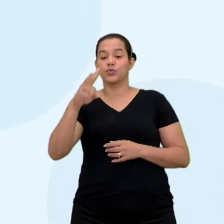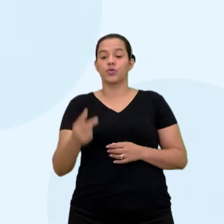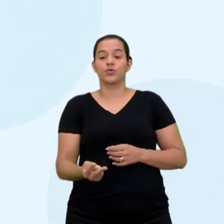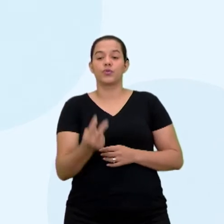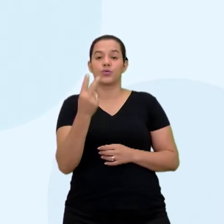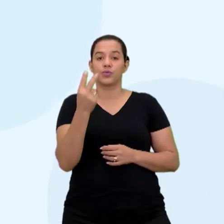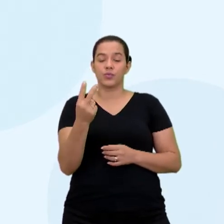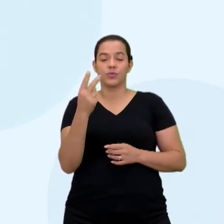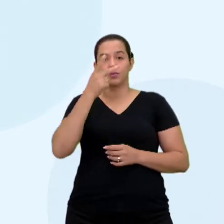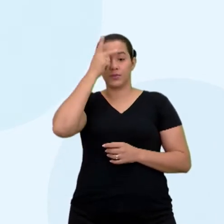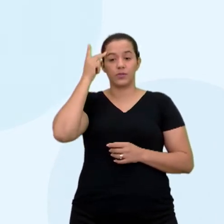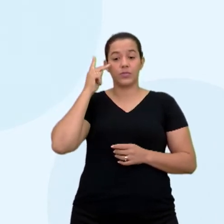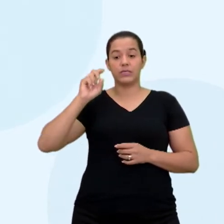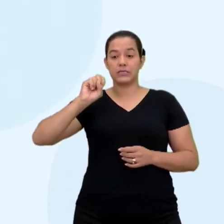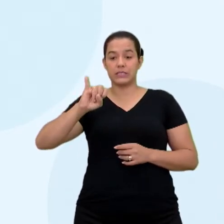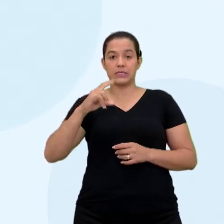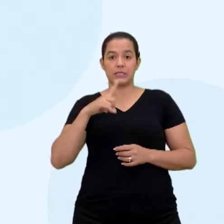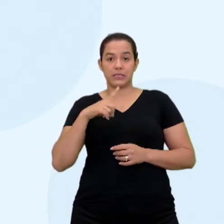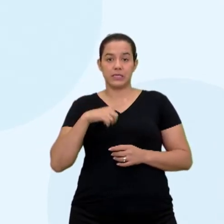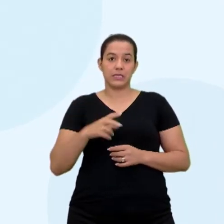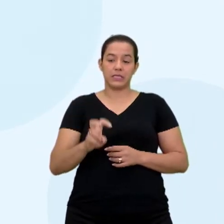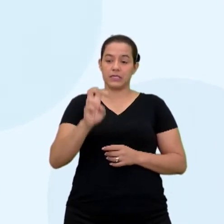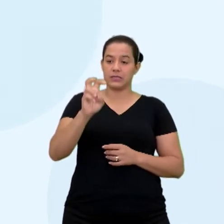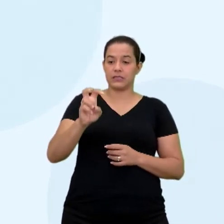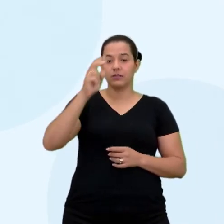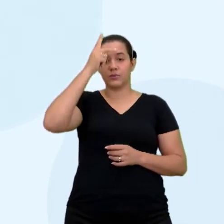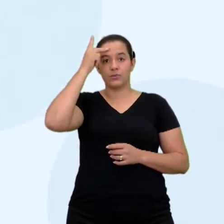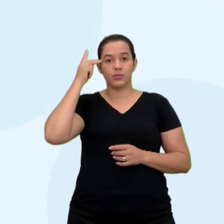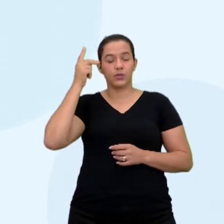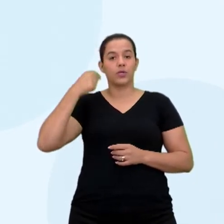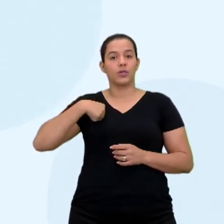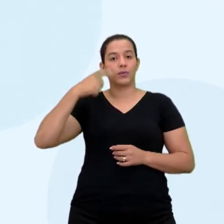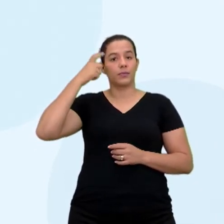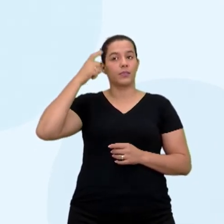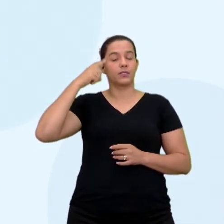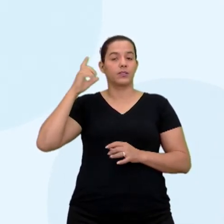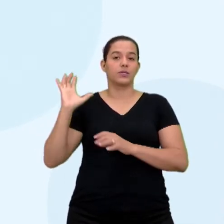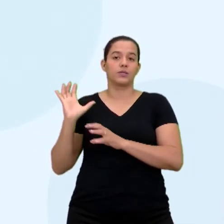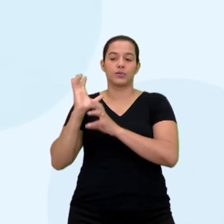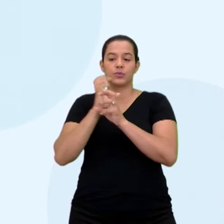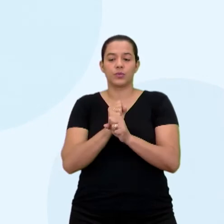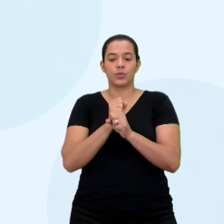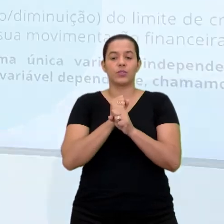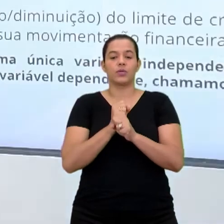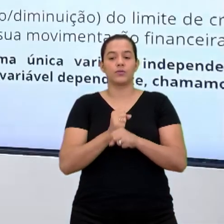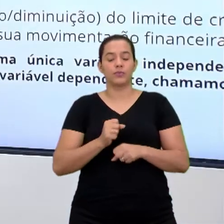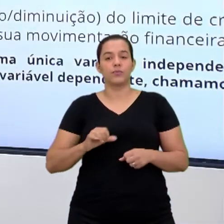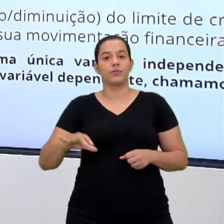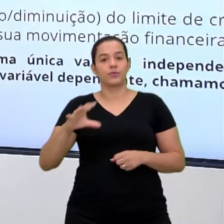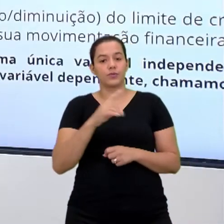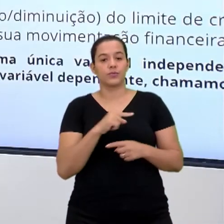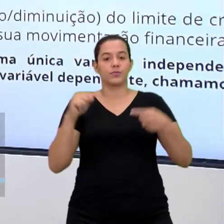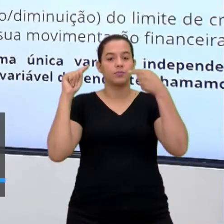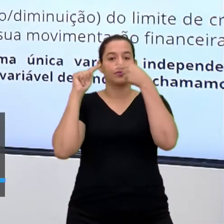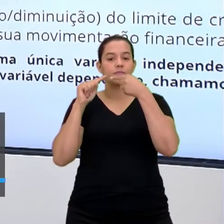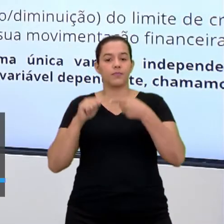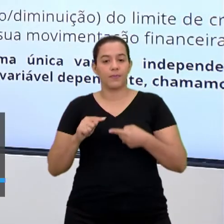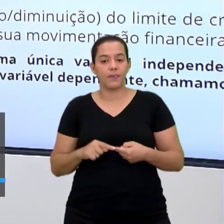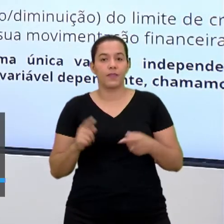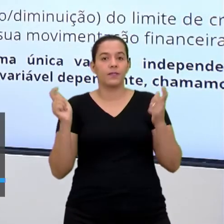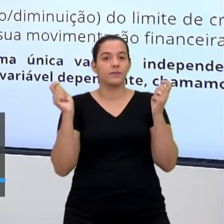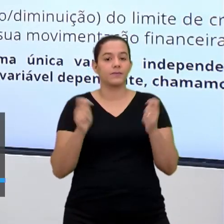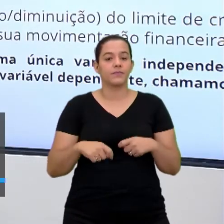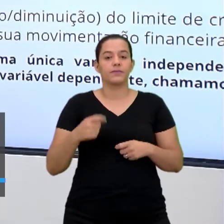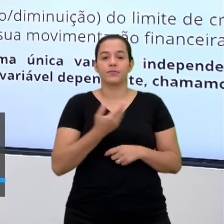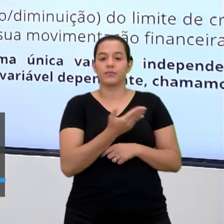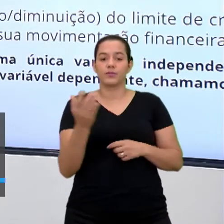tenho 5 pessoas, eu vou fazer compras pensando no total de pessoas aí. Ou seja, existe uma relação de dependência